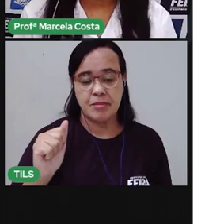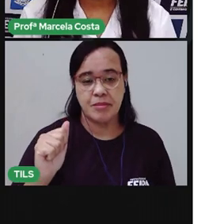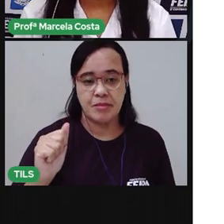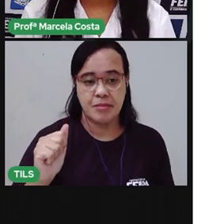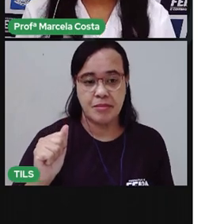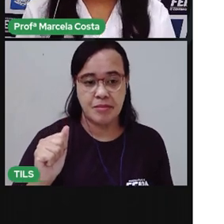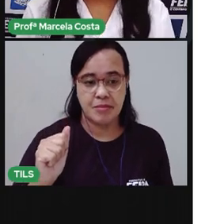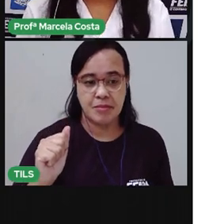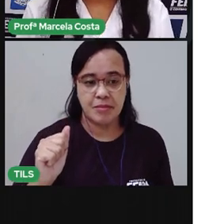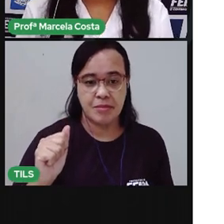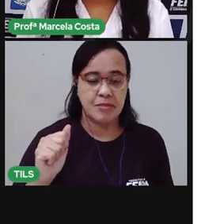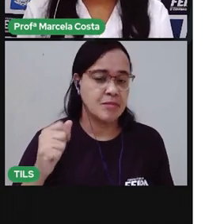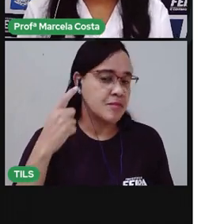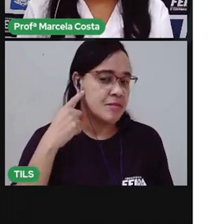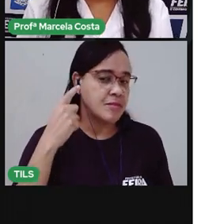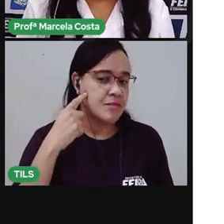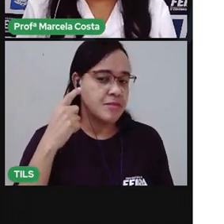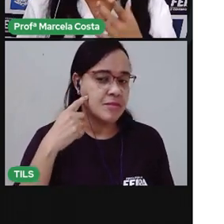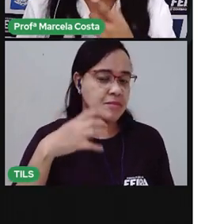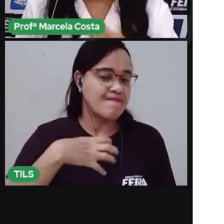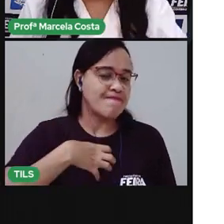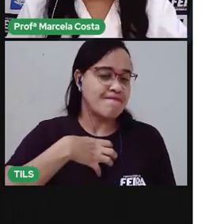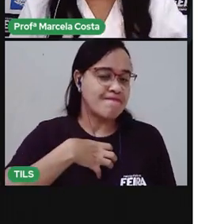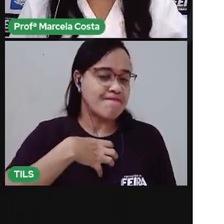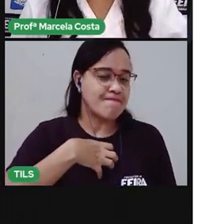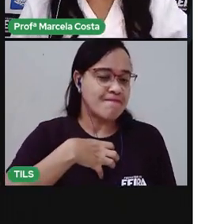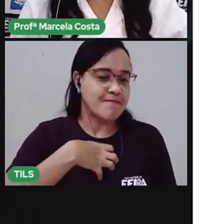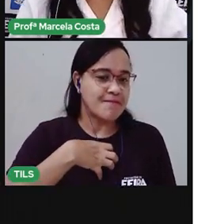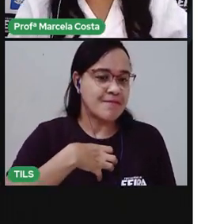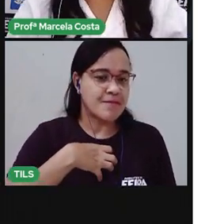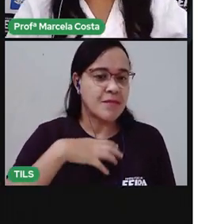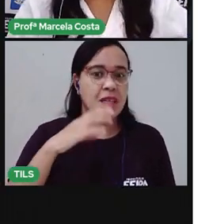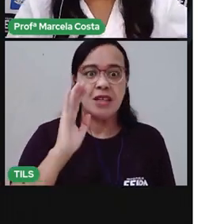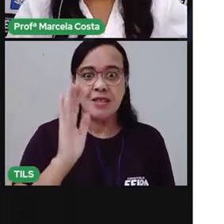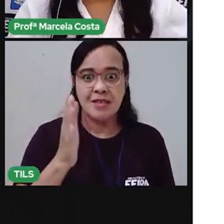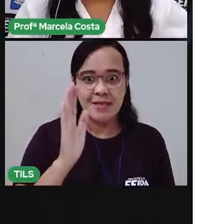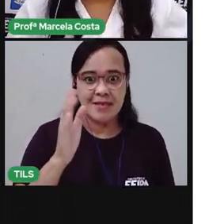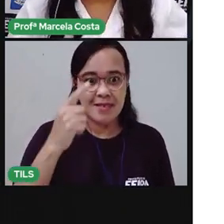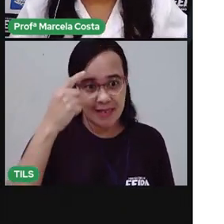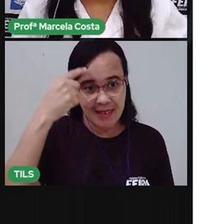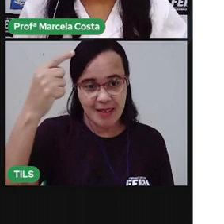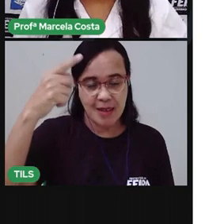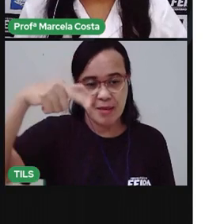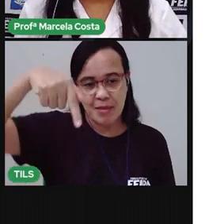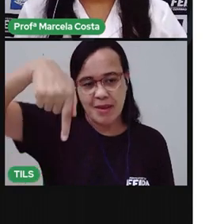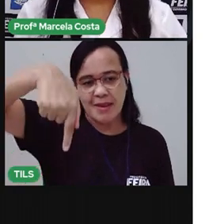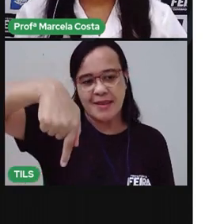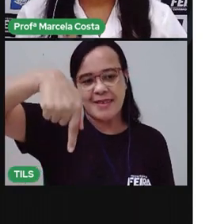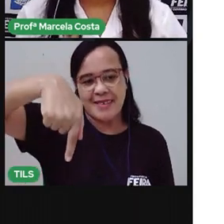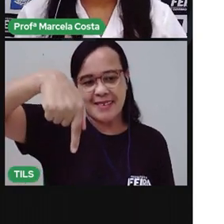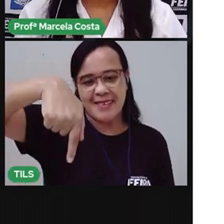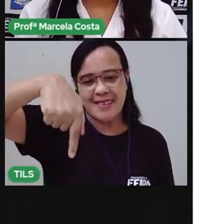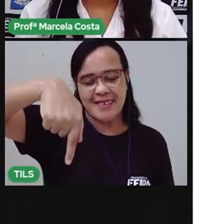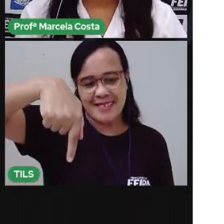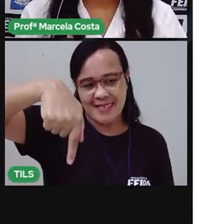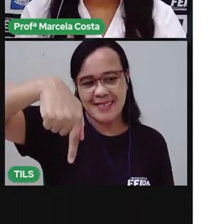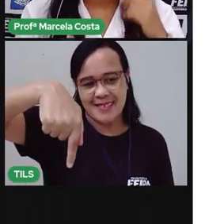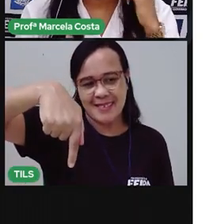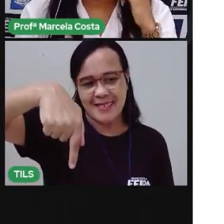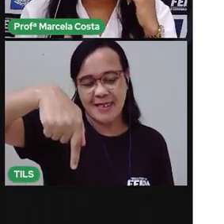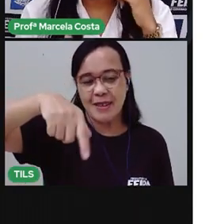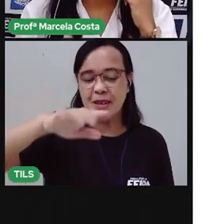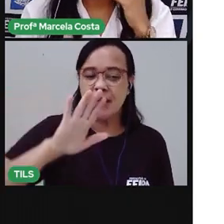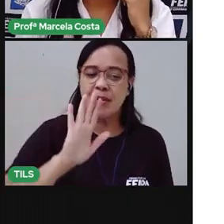o Elson do de que né mas a gente já viu em outra aula aqui expliquei